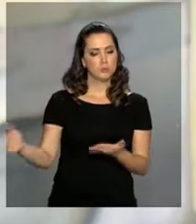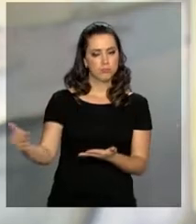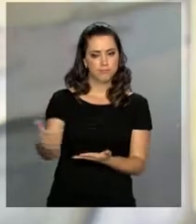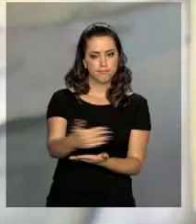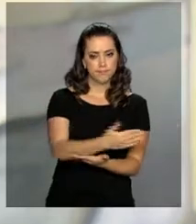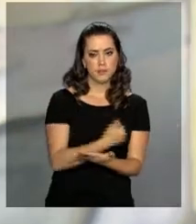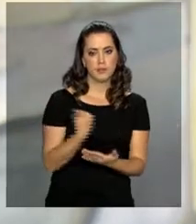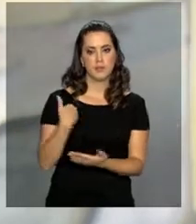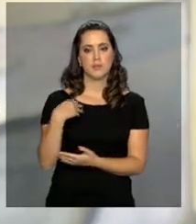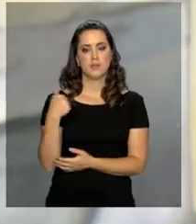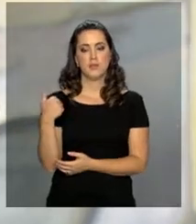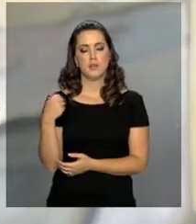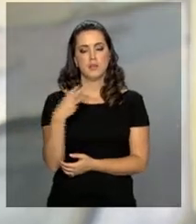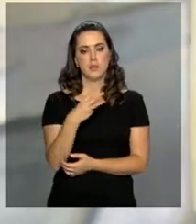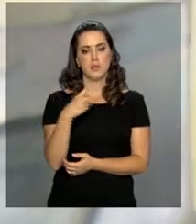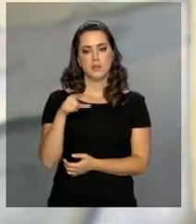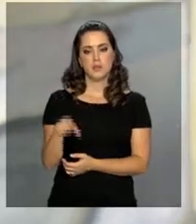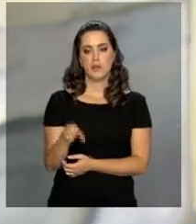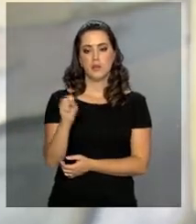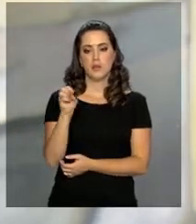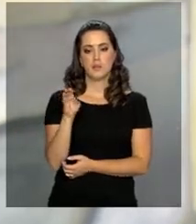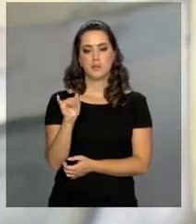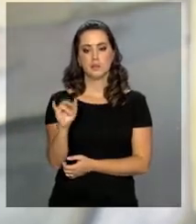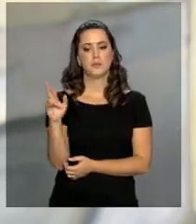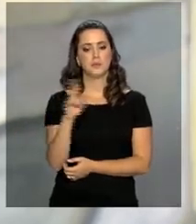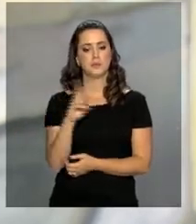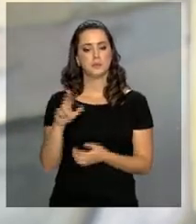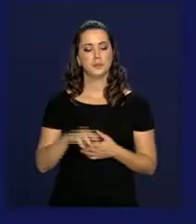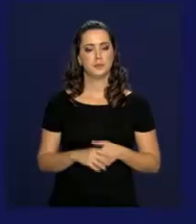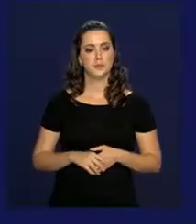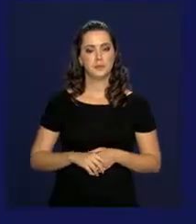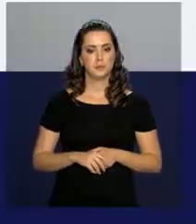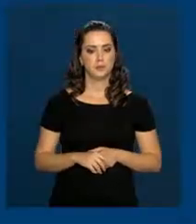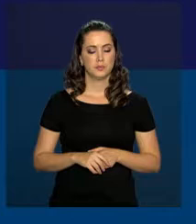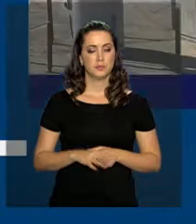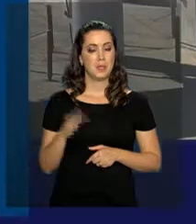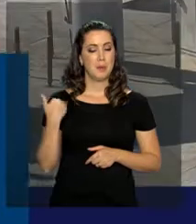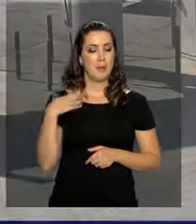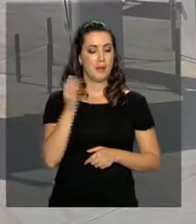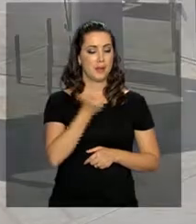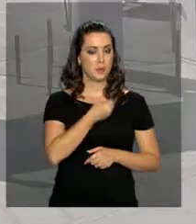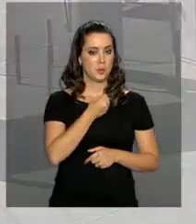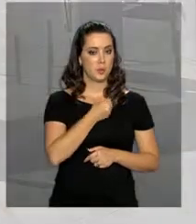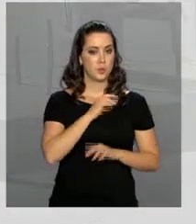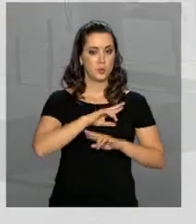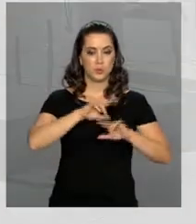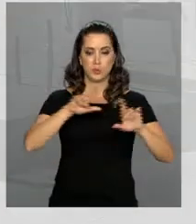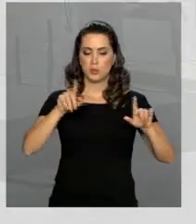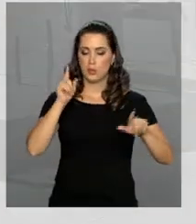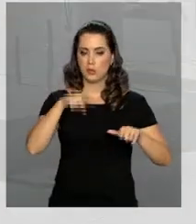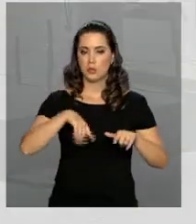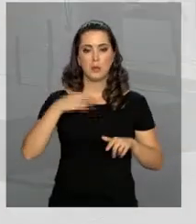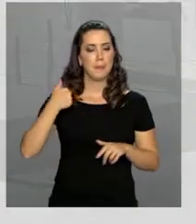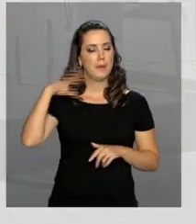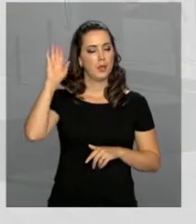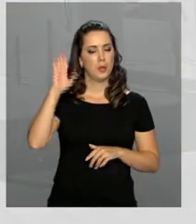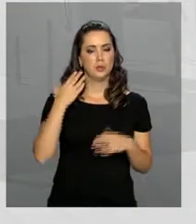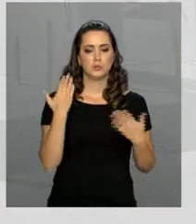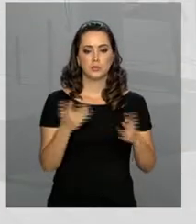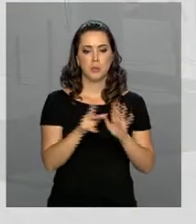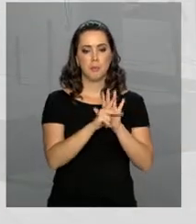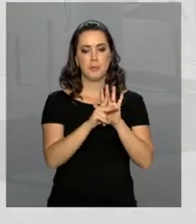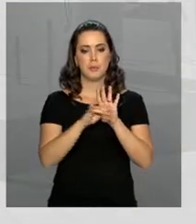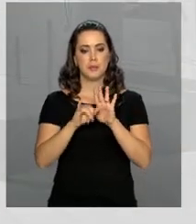soma 3,8 bilhões de reais mas os números gerais do pp ii são muito maiores